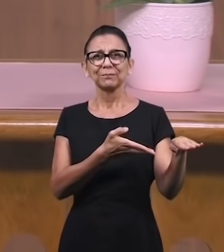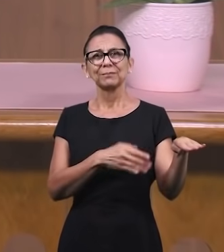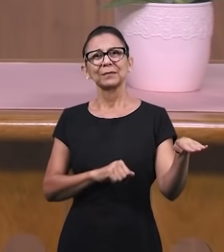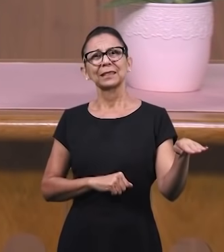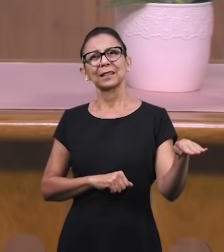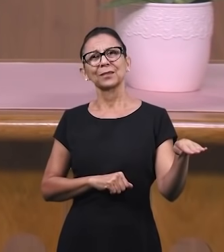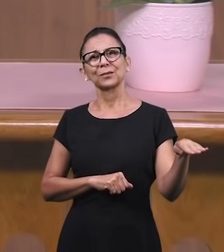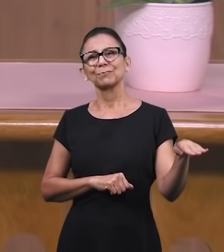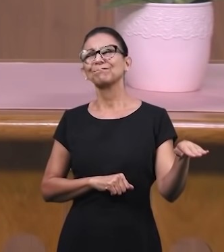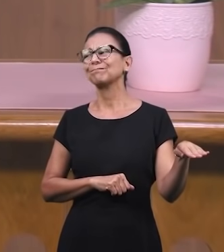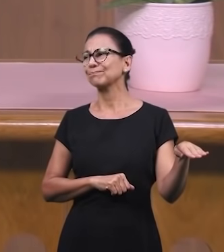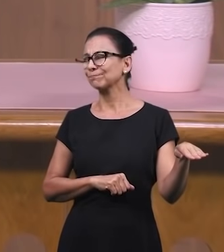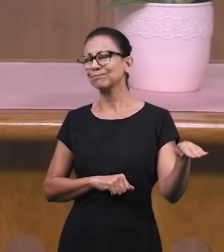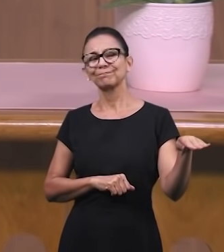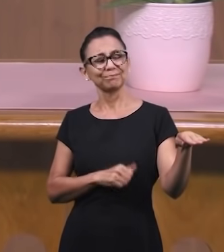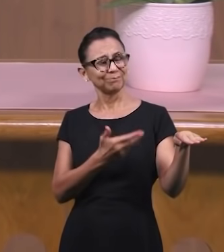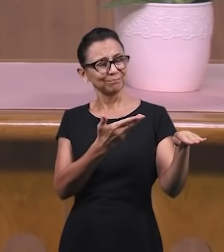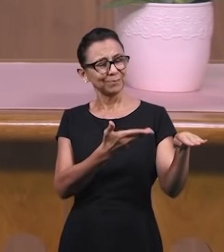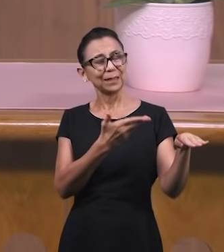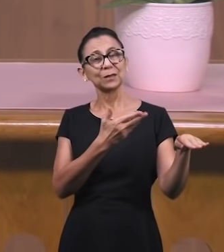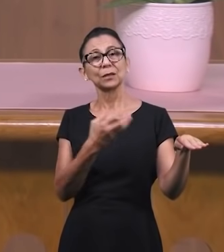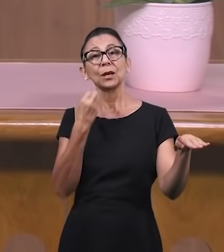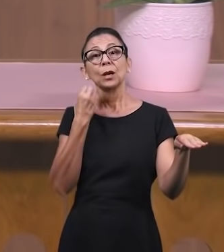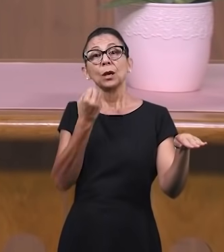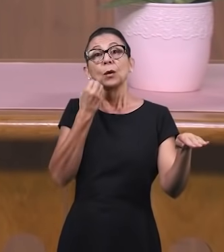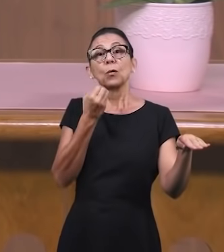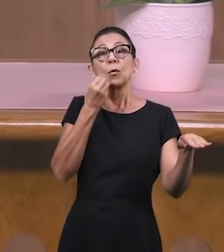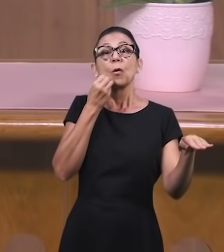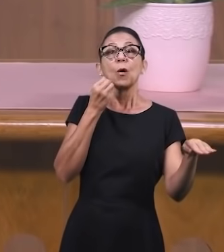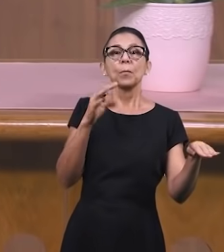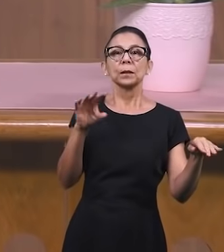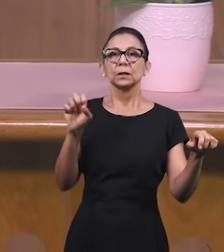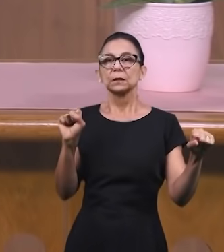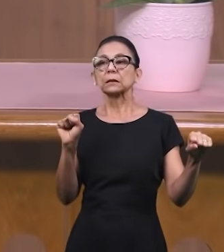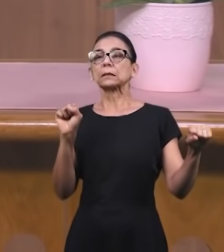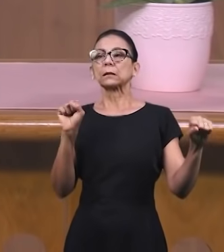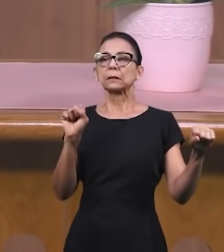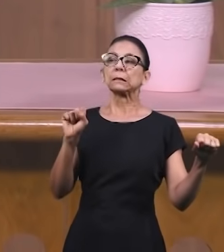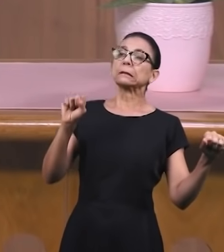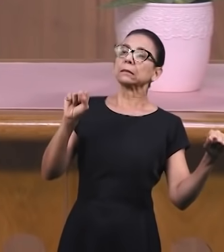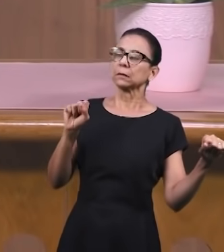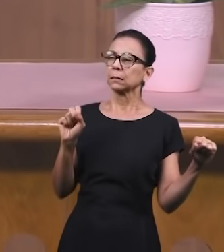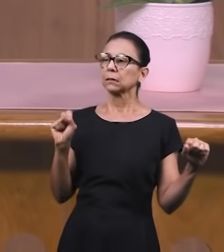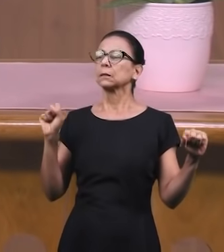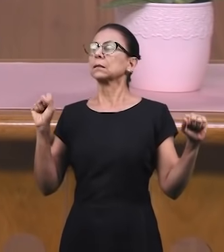baixa estatura. Ele era um homem baixo e, por ser baixo, ele não